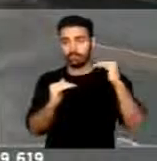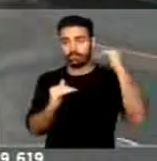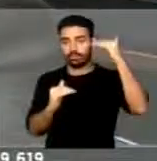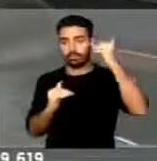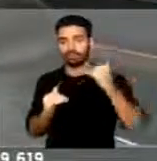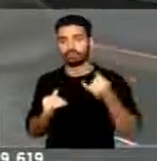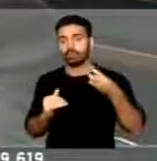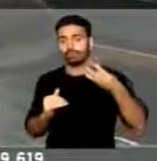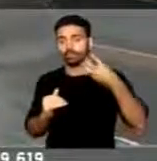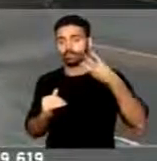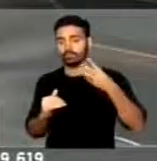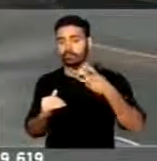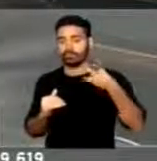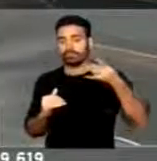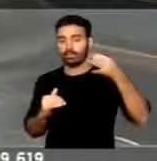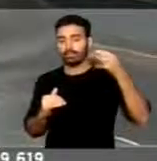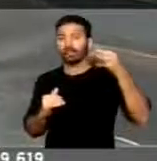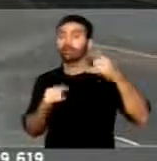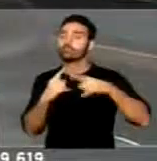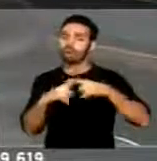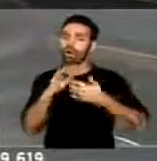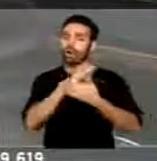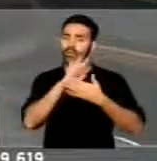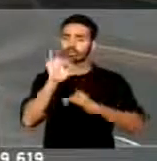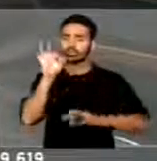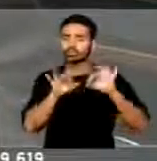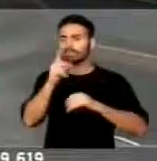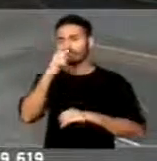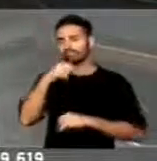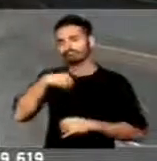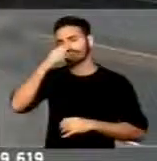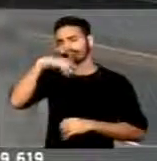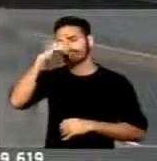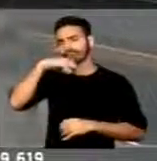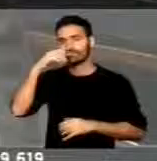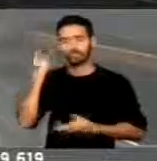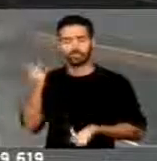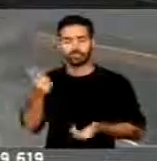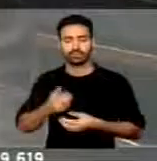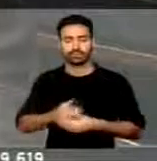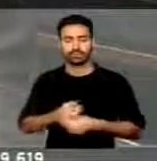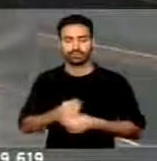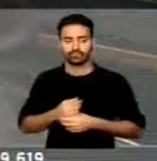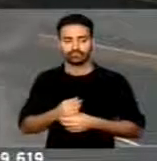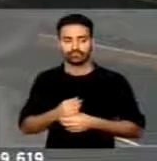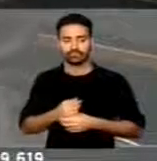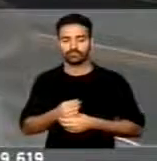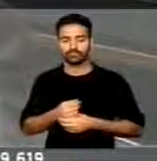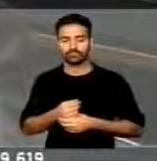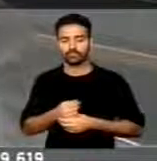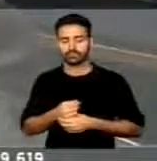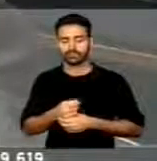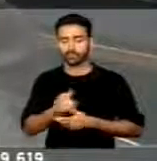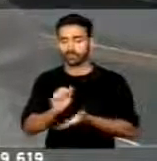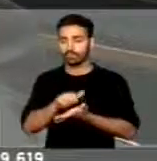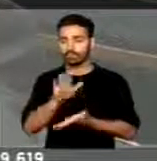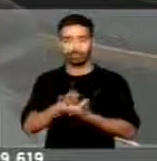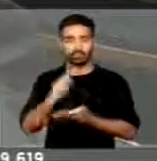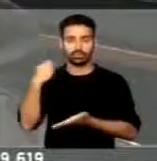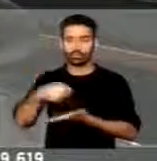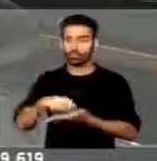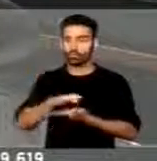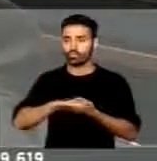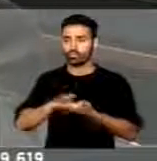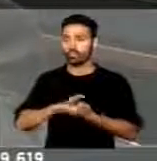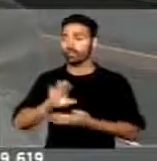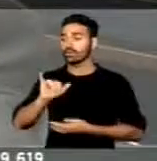evitar abusos de algum juiz que queira realmente... Falei, multa não se paga, porque o IBAMA,